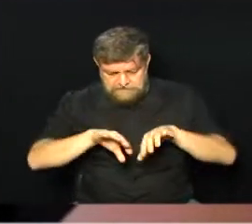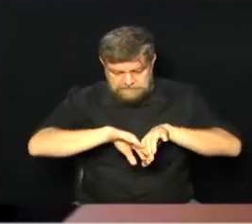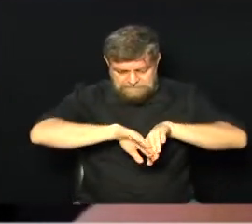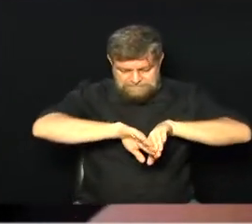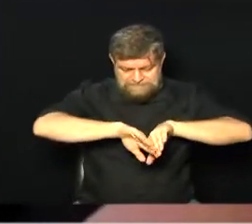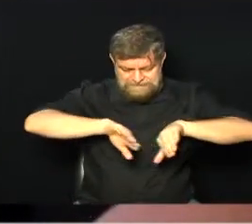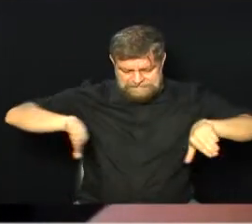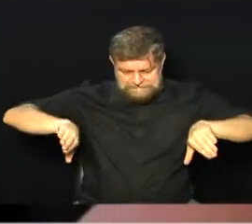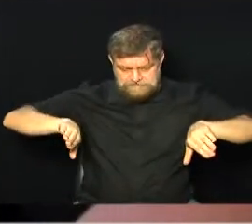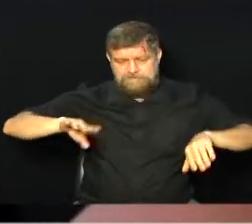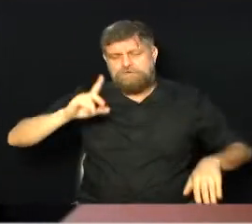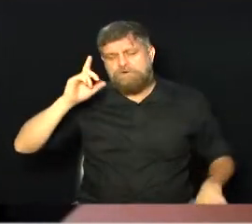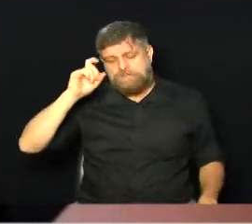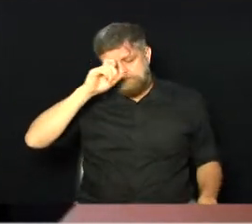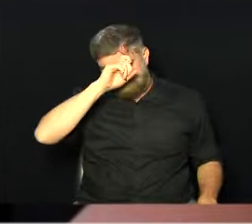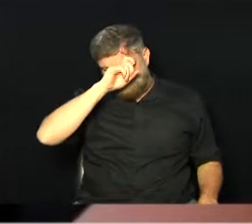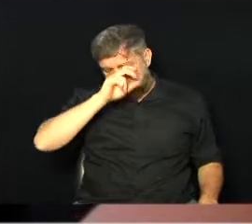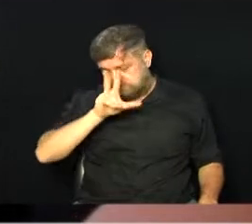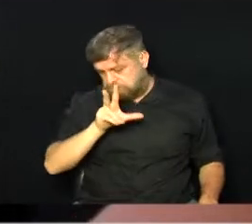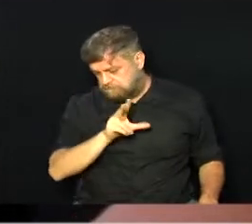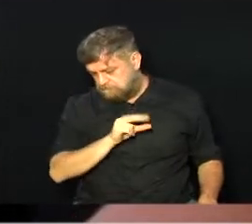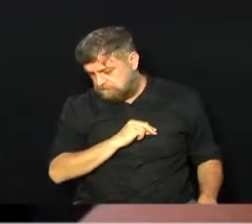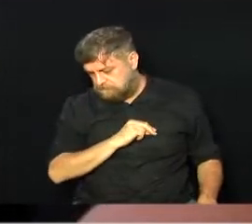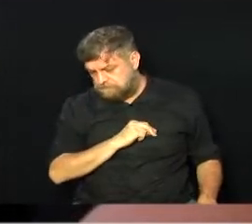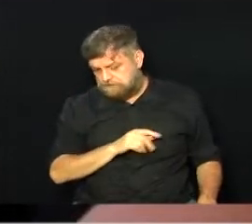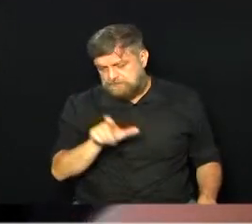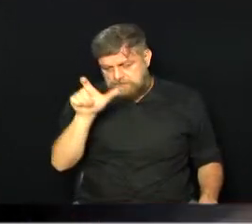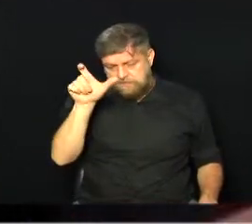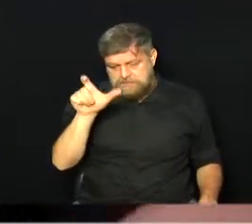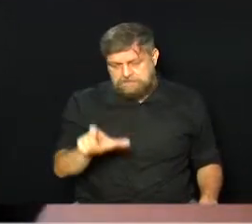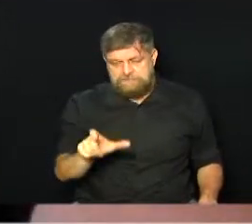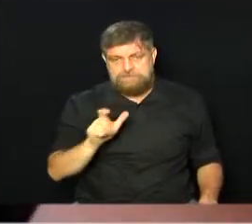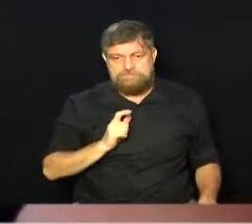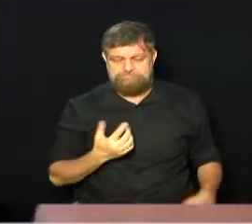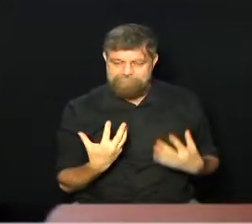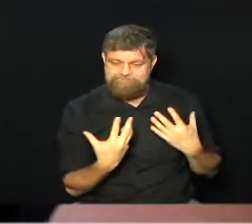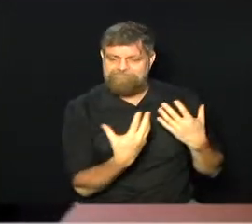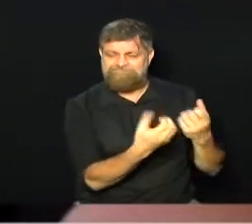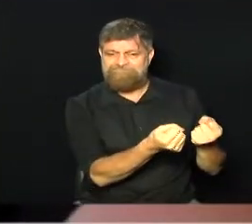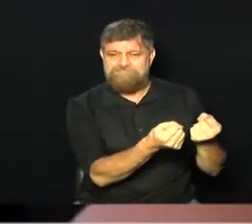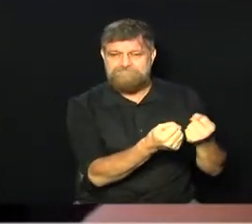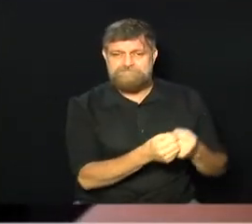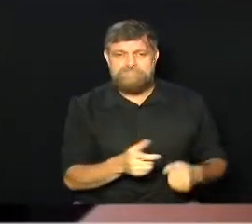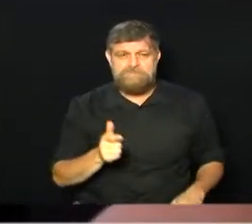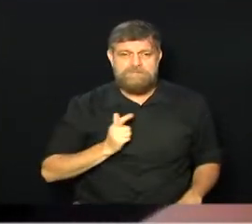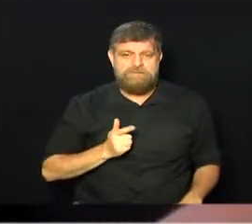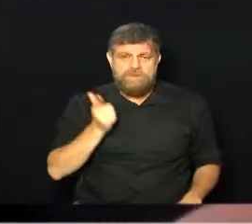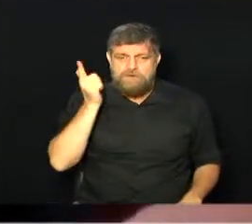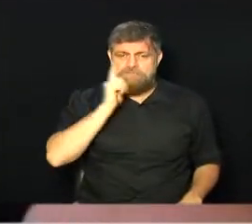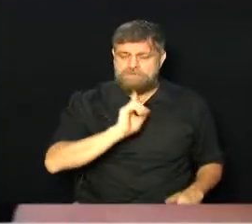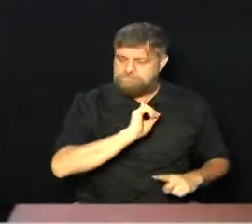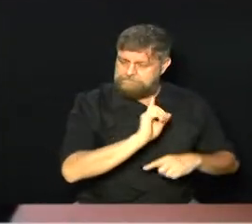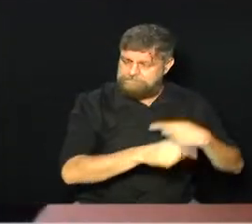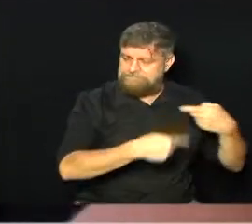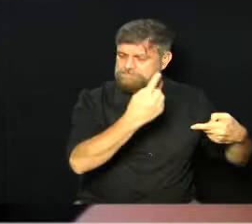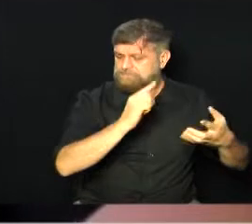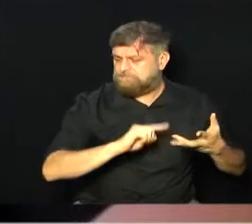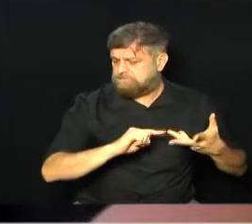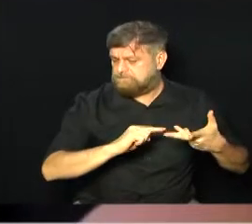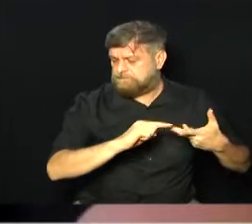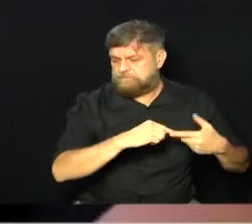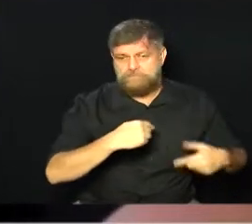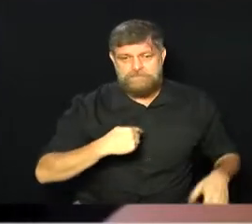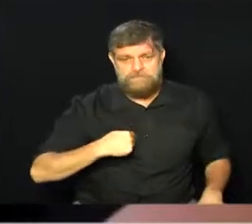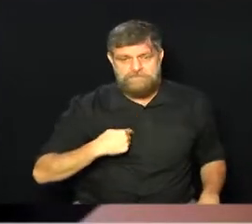muito difícil. Então, muitas vezes você abre mão, como você citou, mas você acaba ganhando com outras coisas. Eu, por exemplo, eu perdi